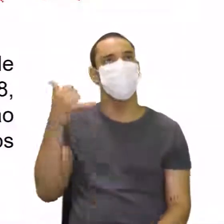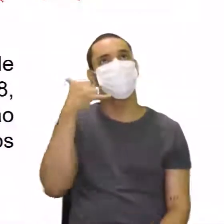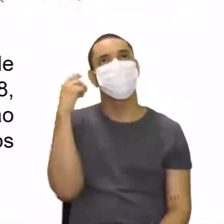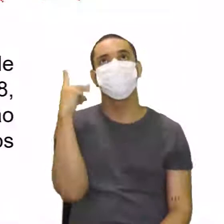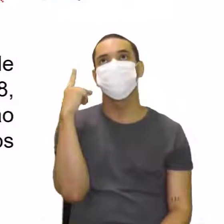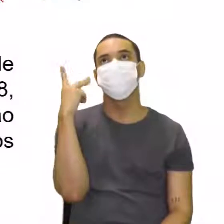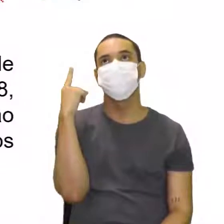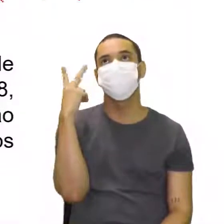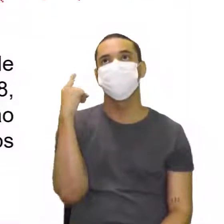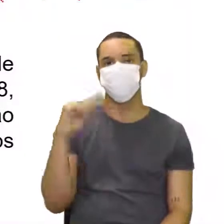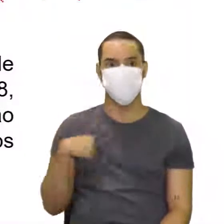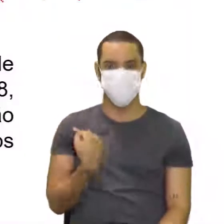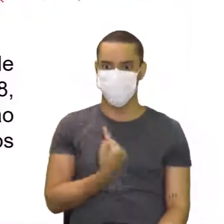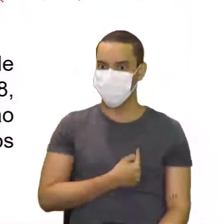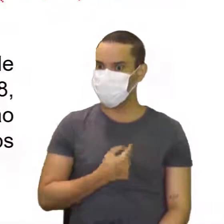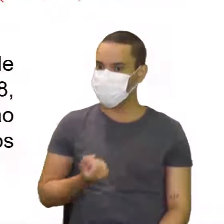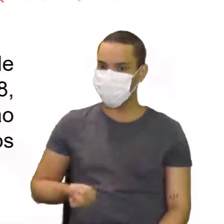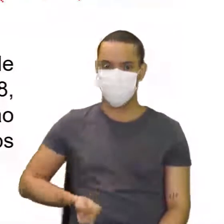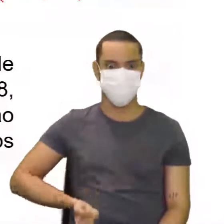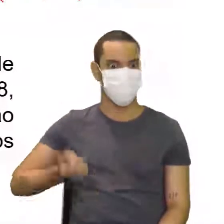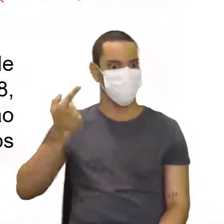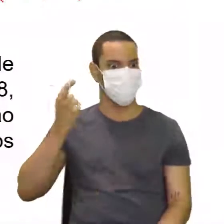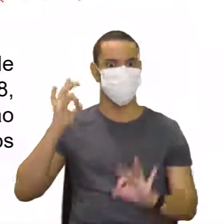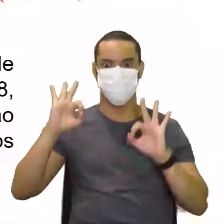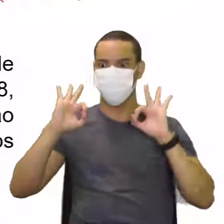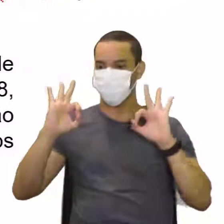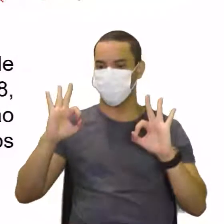um evento, né? Então aqui